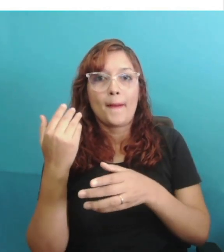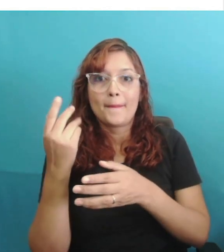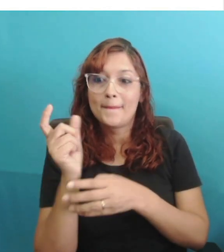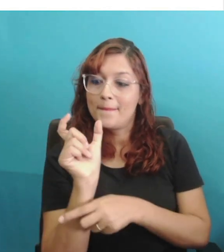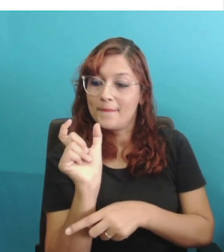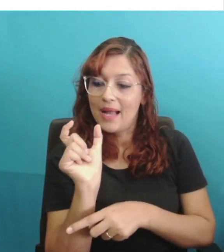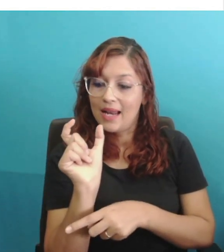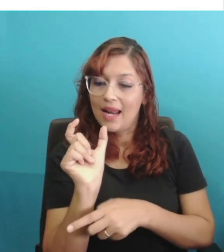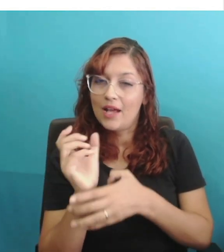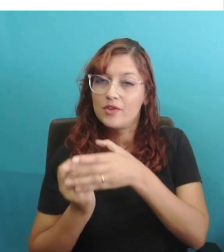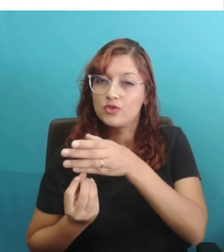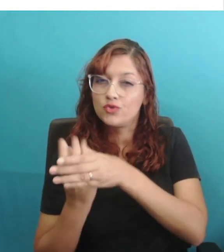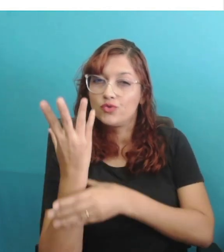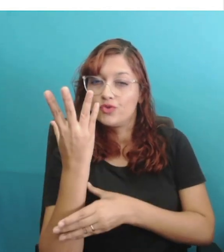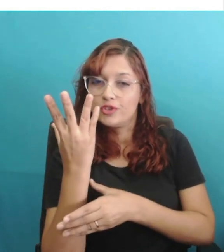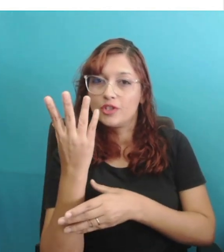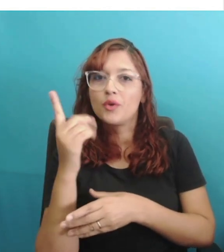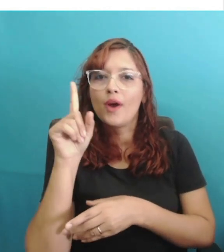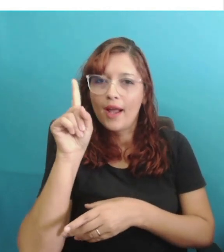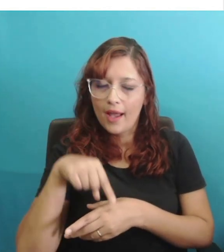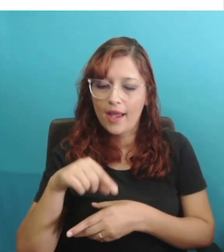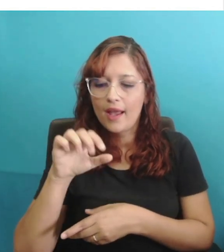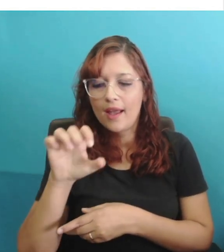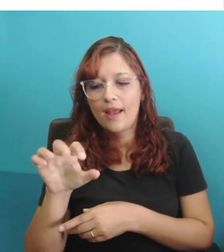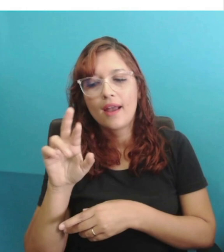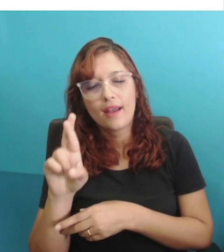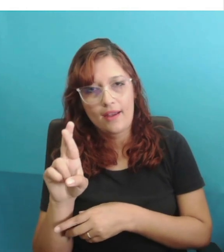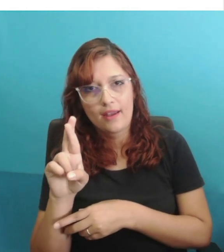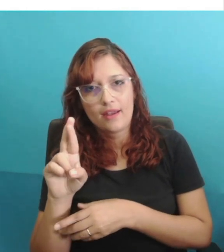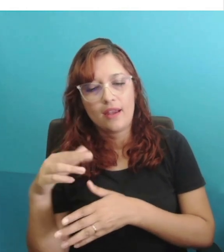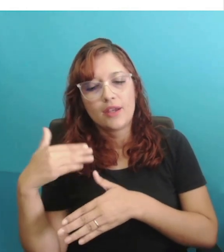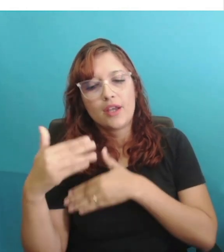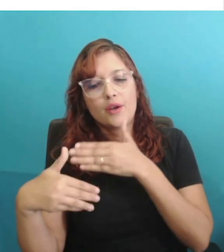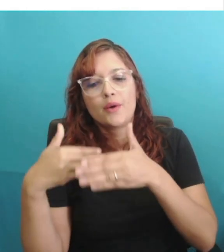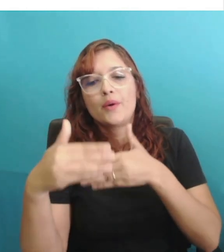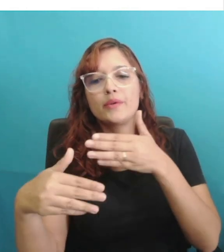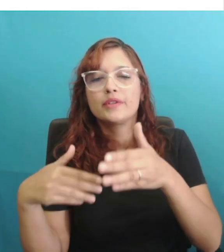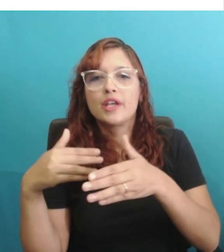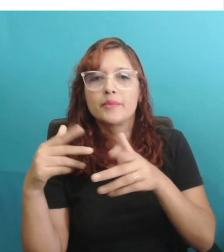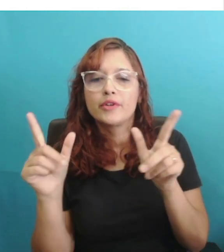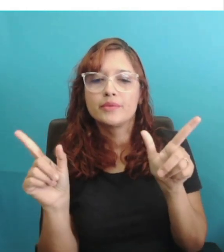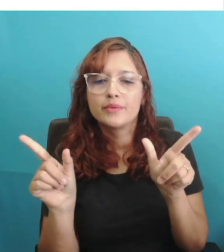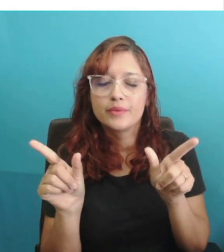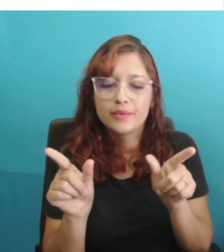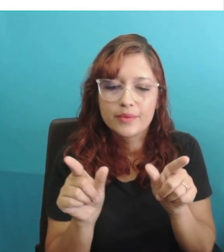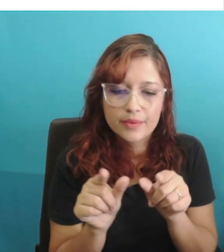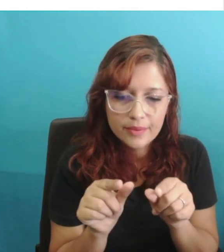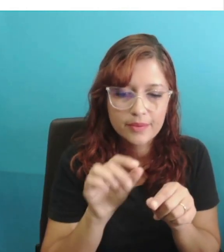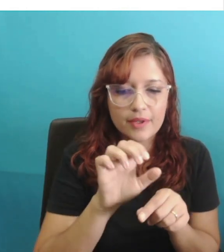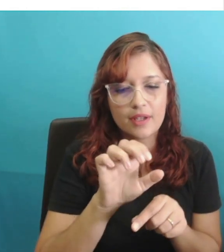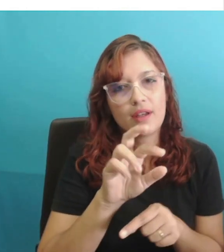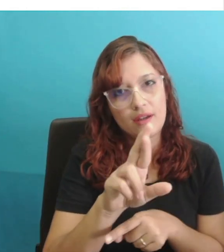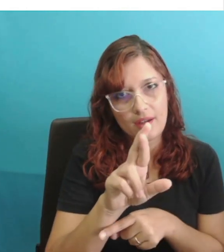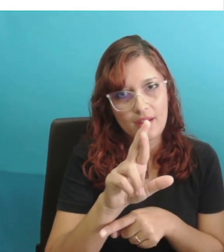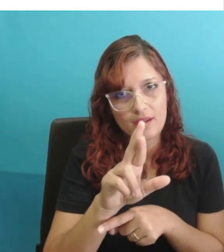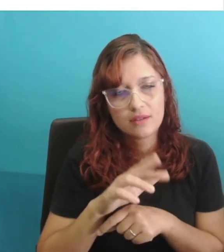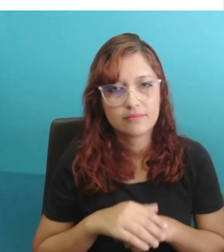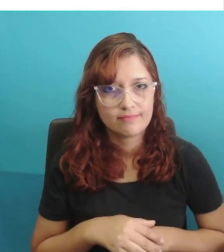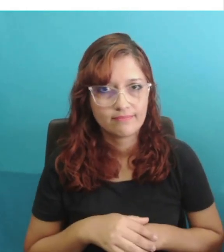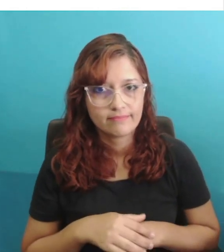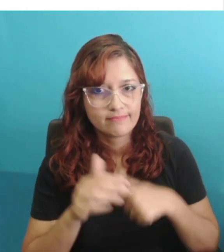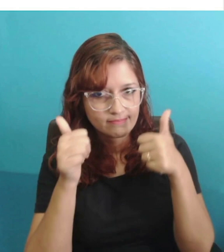Porque no passado as palavras terminavam em ER e conforme foram modificando e